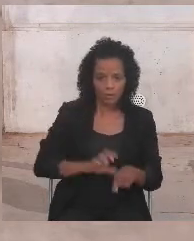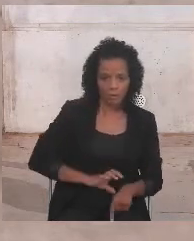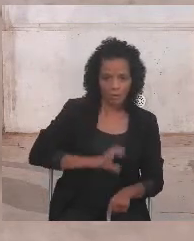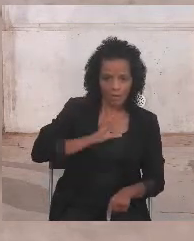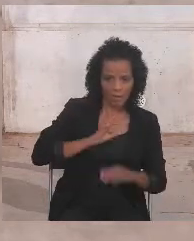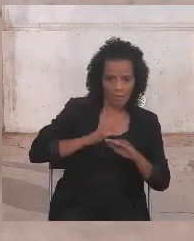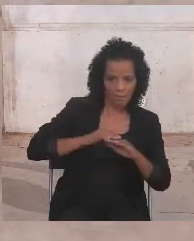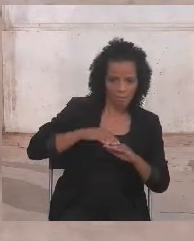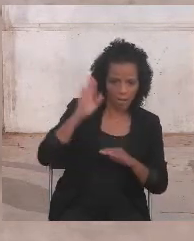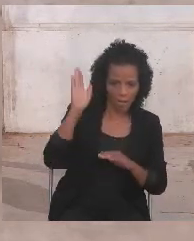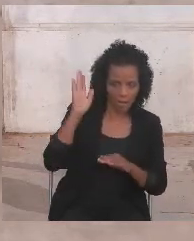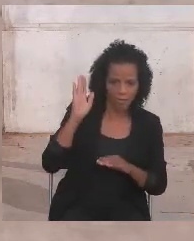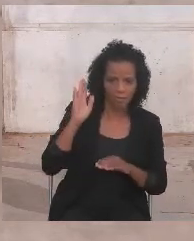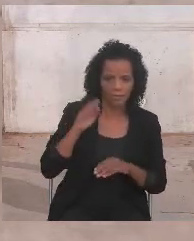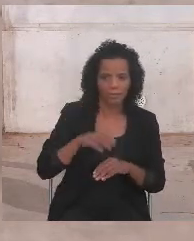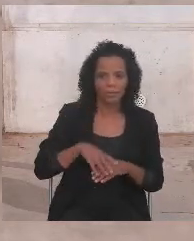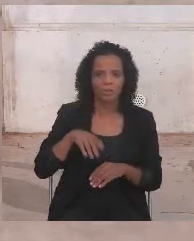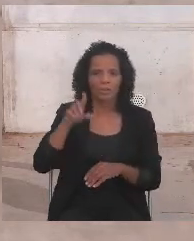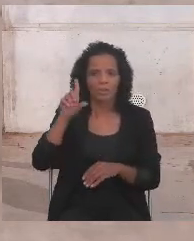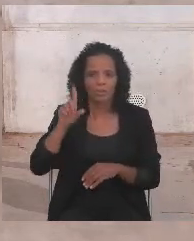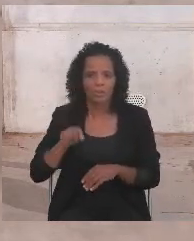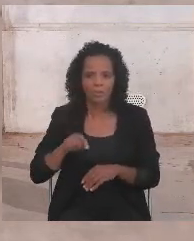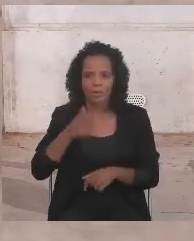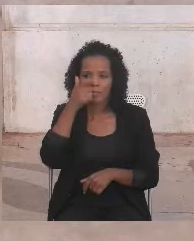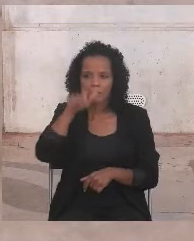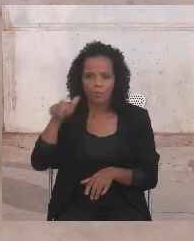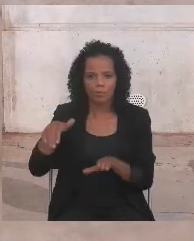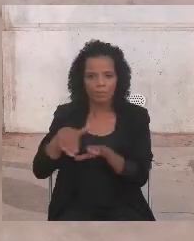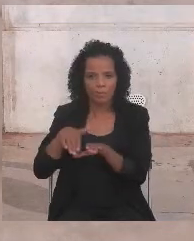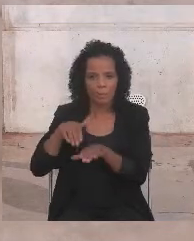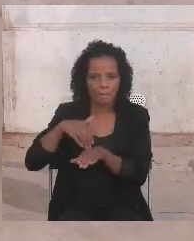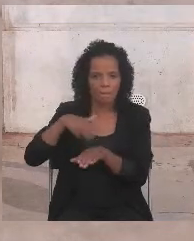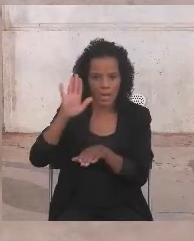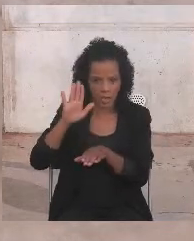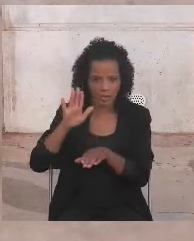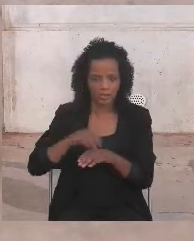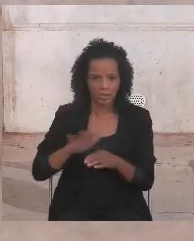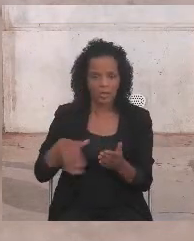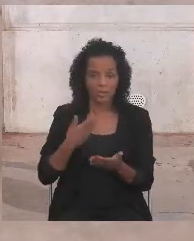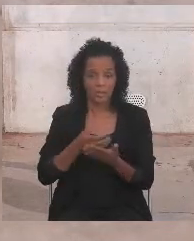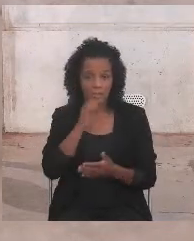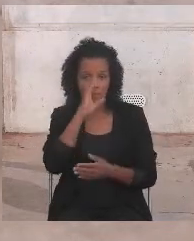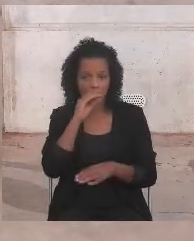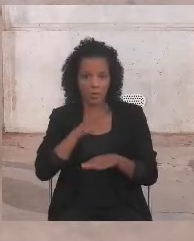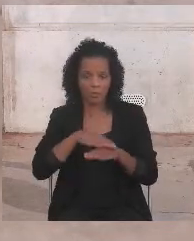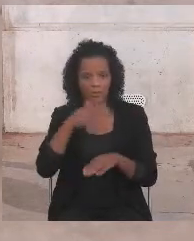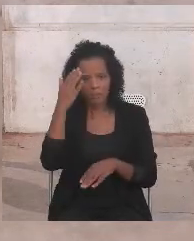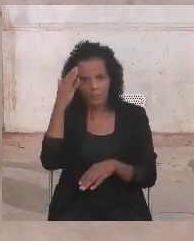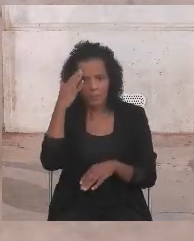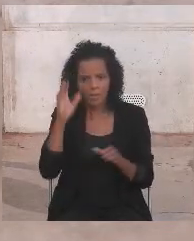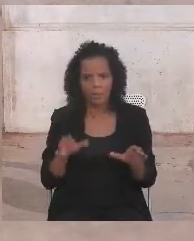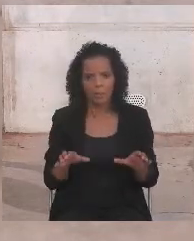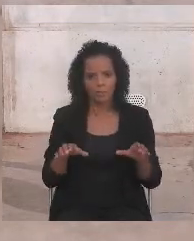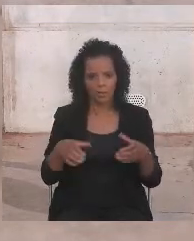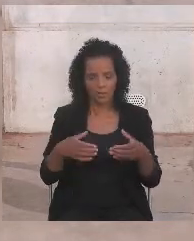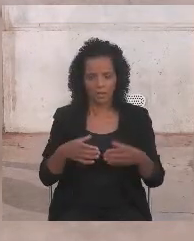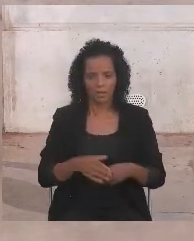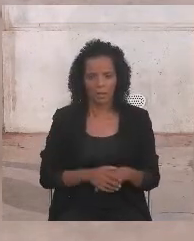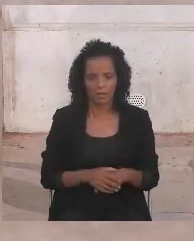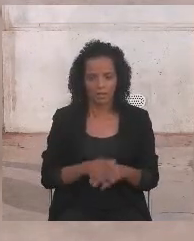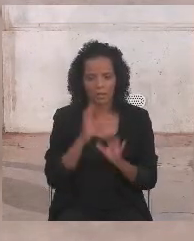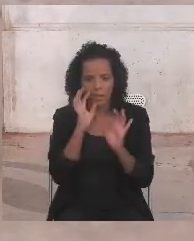confiarem mais e envolverem mais os cidadãos, serão surpreendidos pela capacidade da comunidade